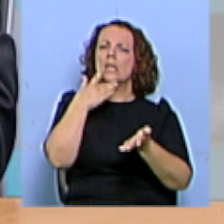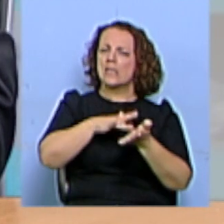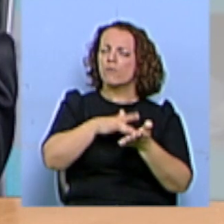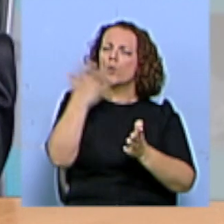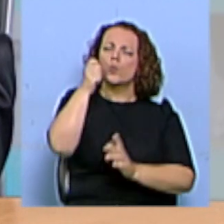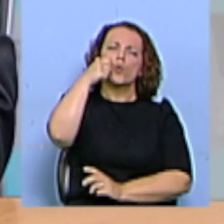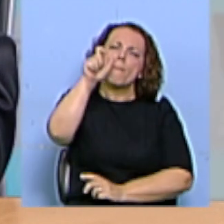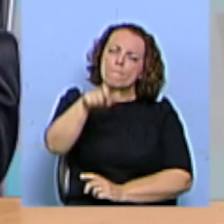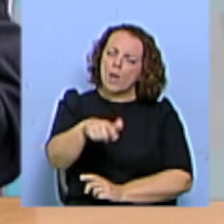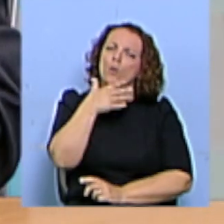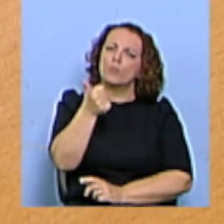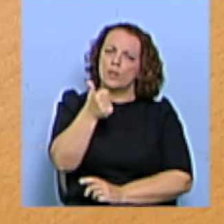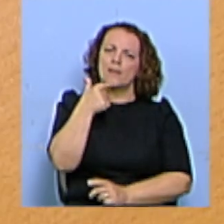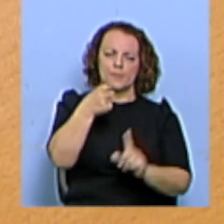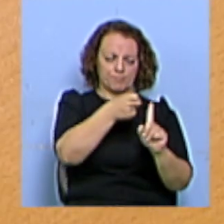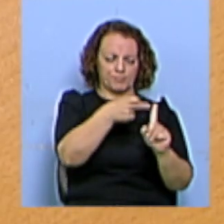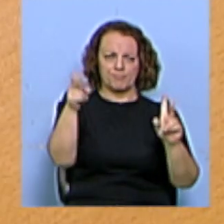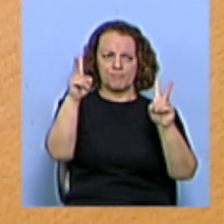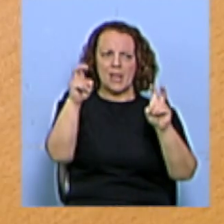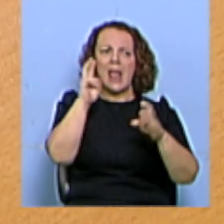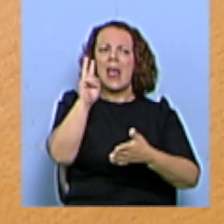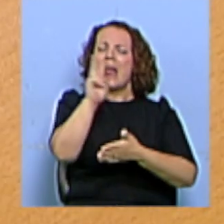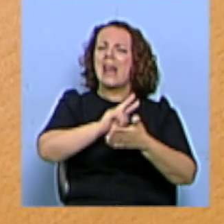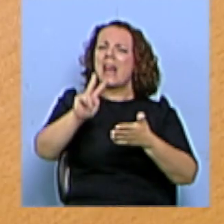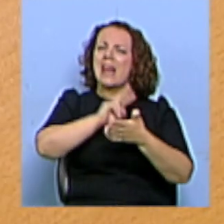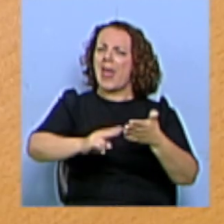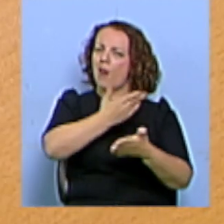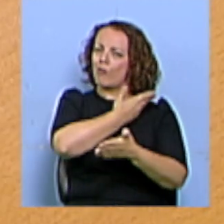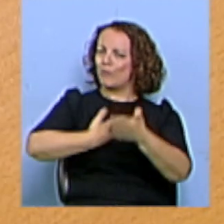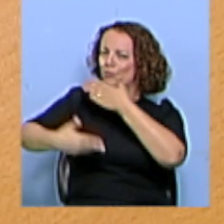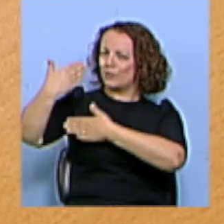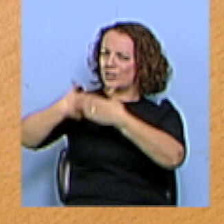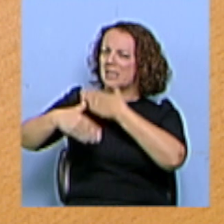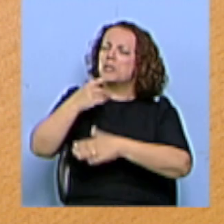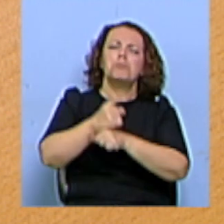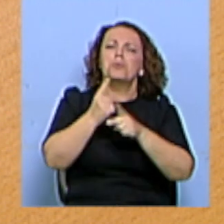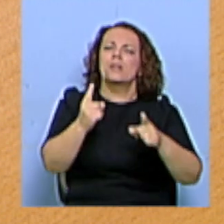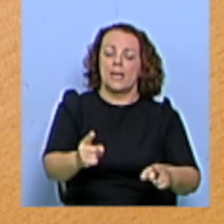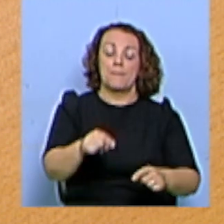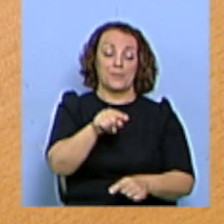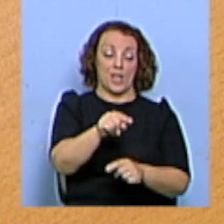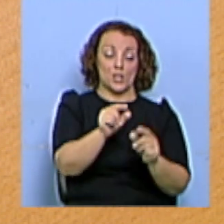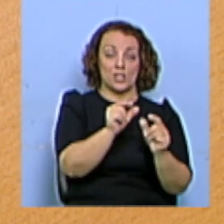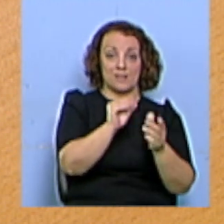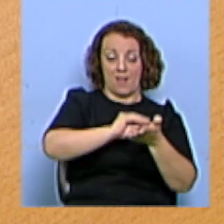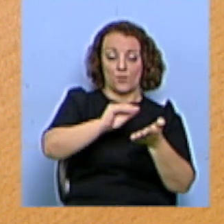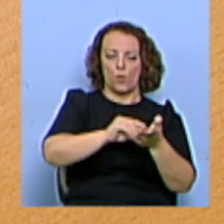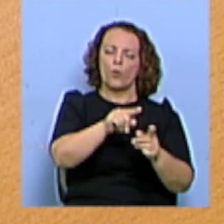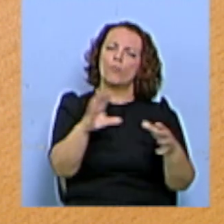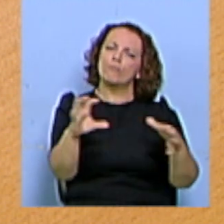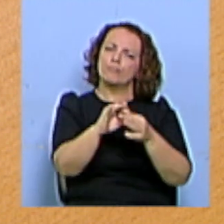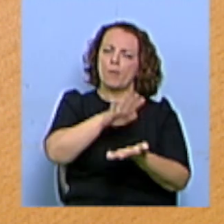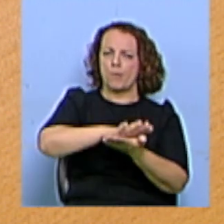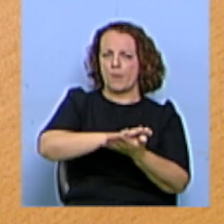bonito. Por que ler os clássicos? Porque aqui, este autor, que é um livrinho de uma coleção da Católica